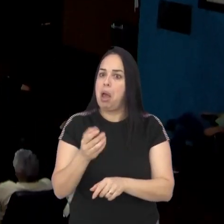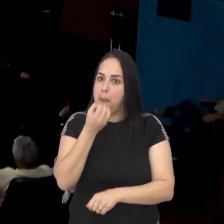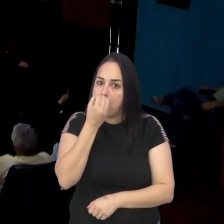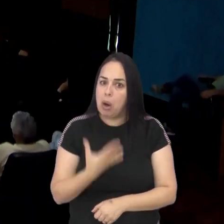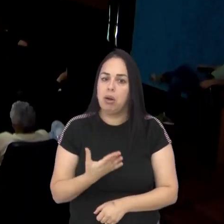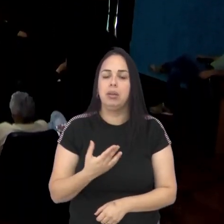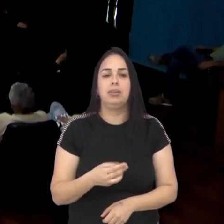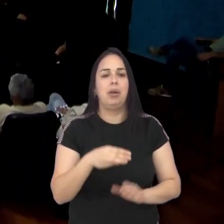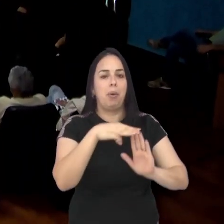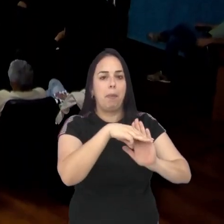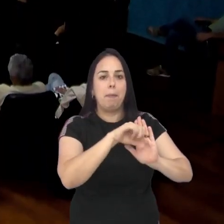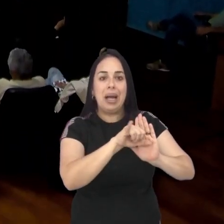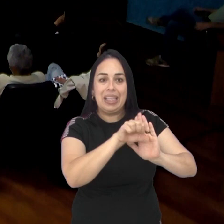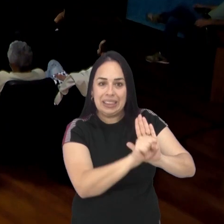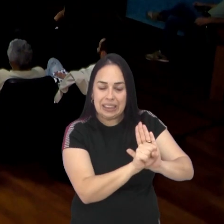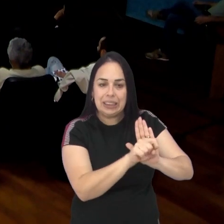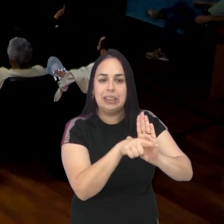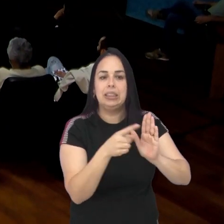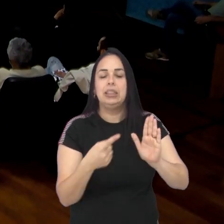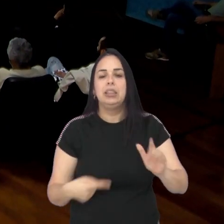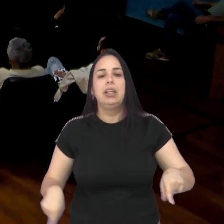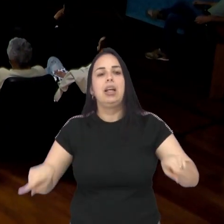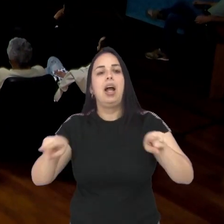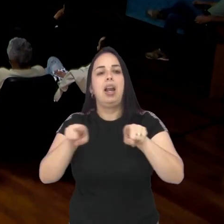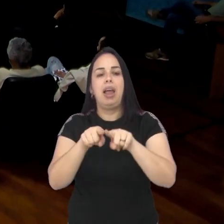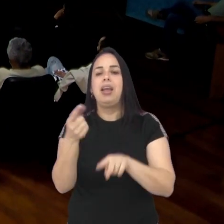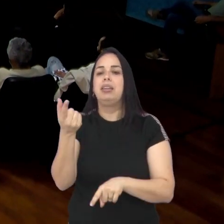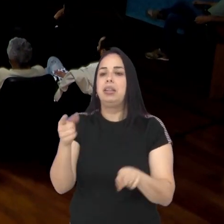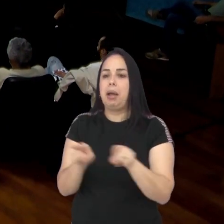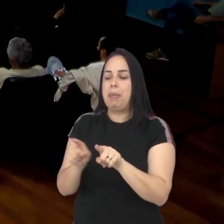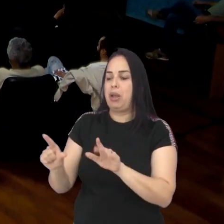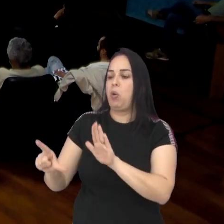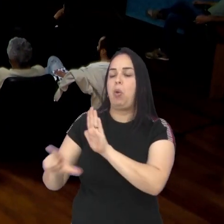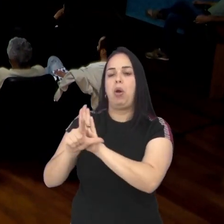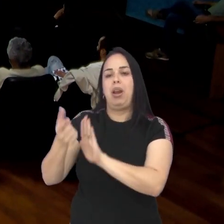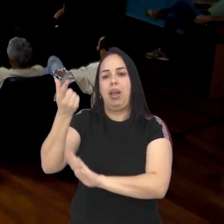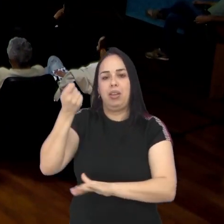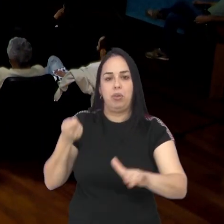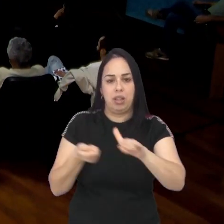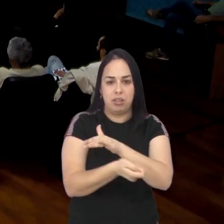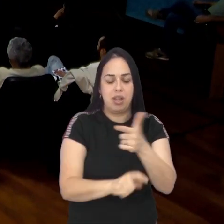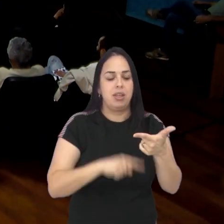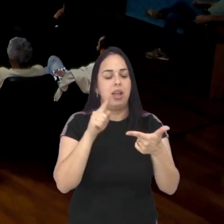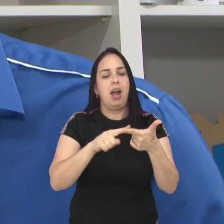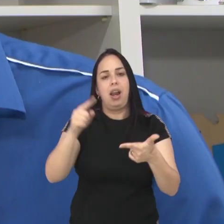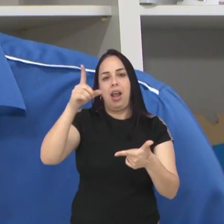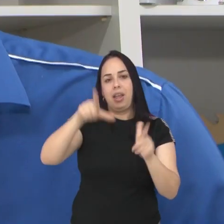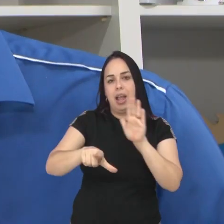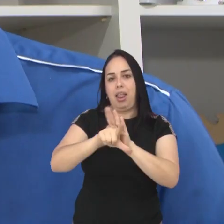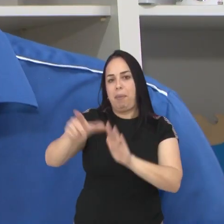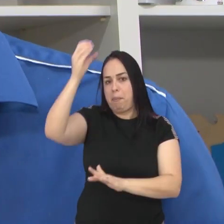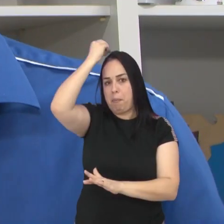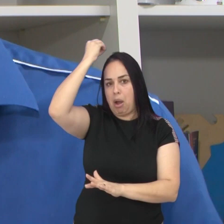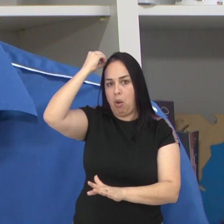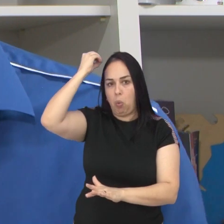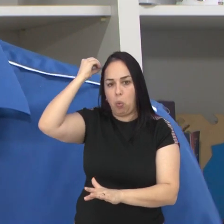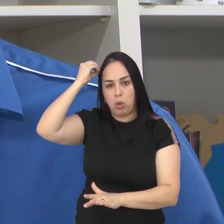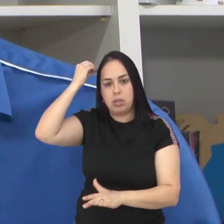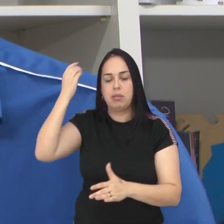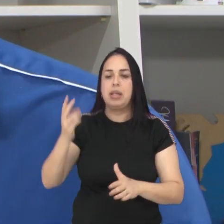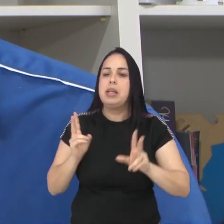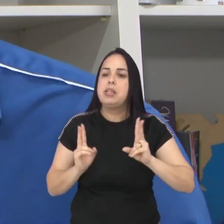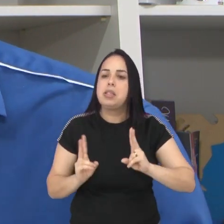do MIS se junta a outras ferramentas, como a Lei de Incentivo Fiscal e a Lei Paulo Gustavo. Sempre estamos